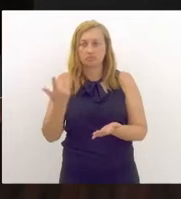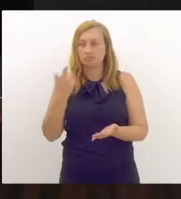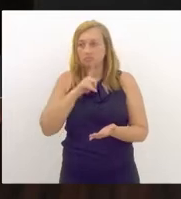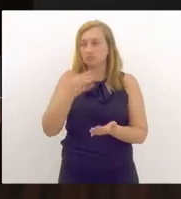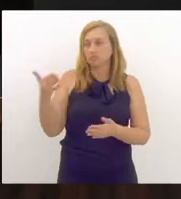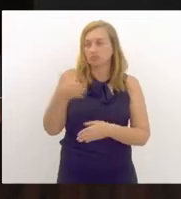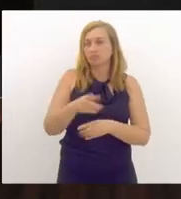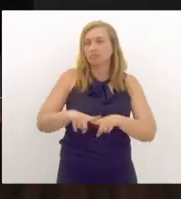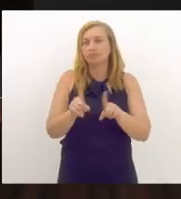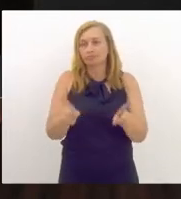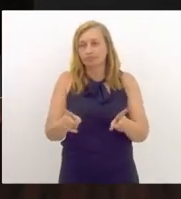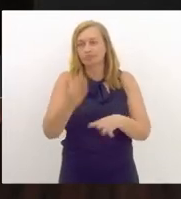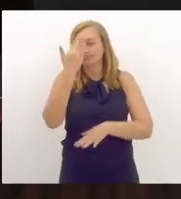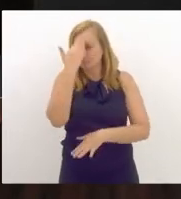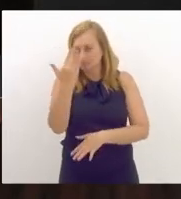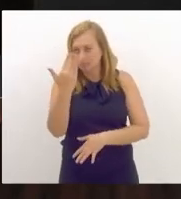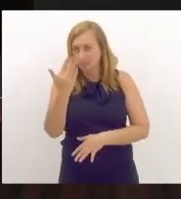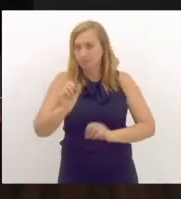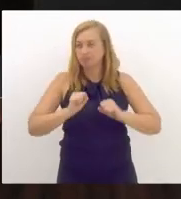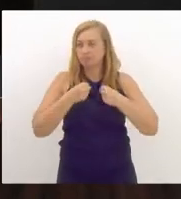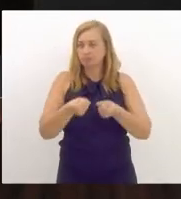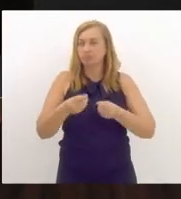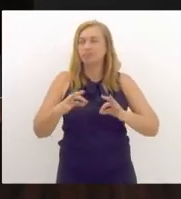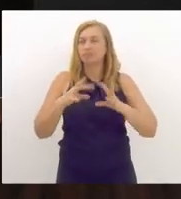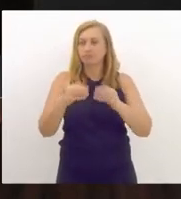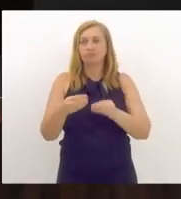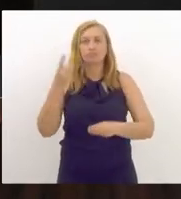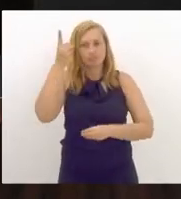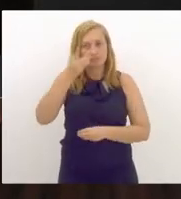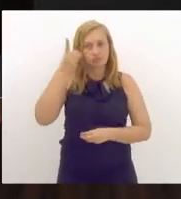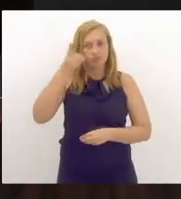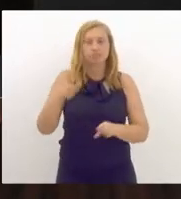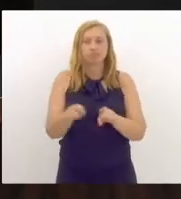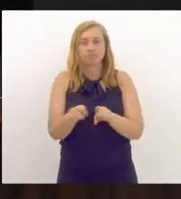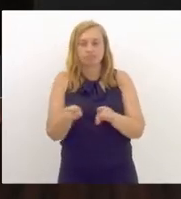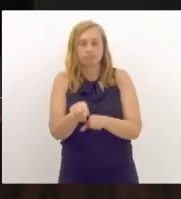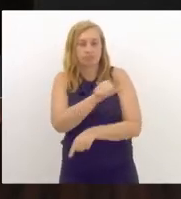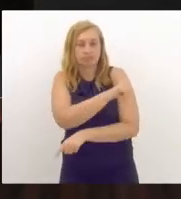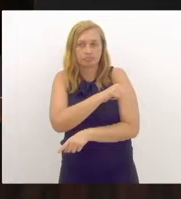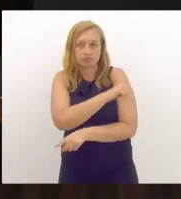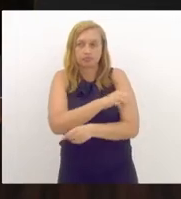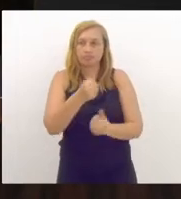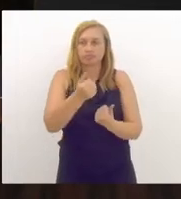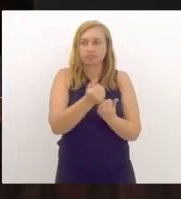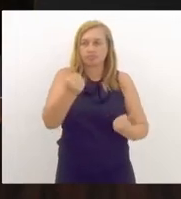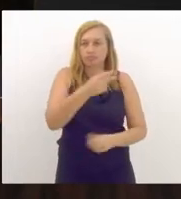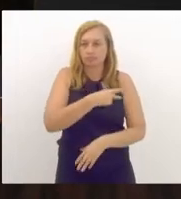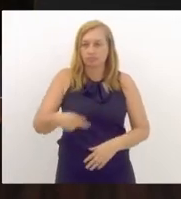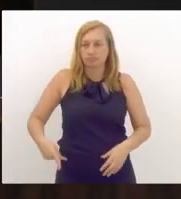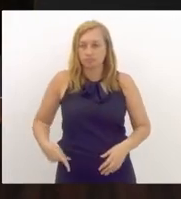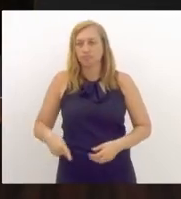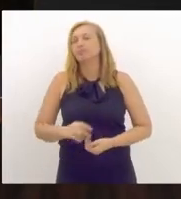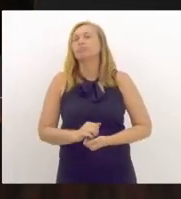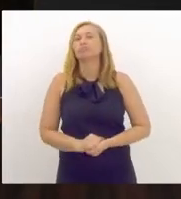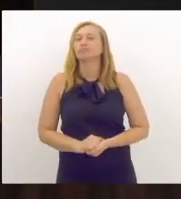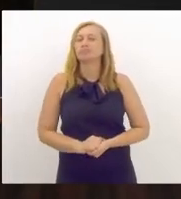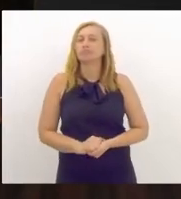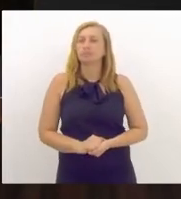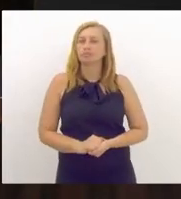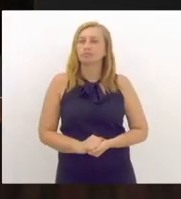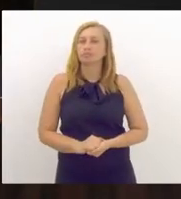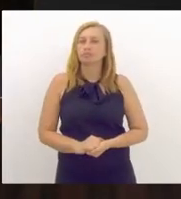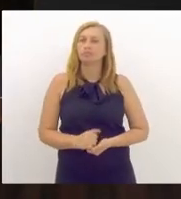mas agradecer o empenho de todos os deputados e também da nossa vice presidenta muito atuante enfermeira trabalhadora